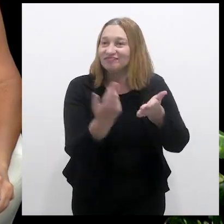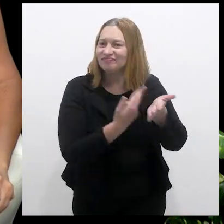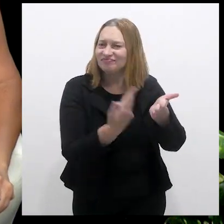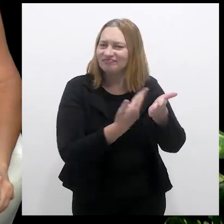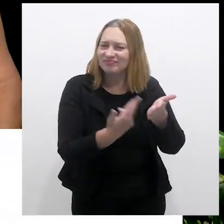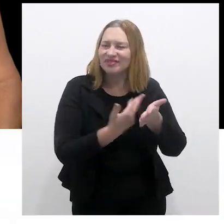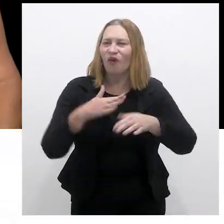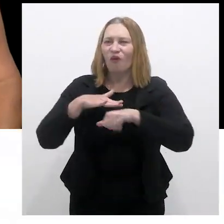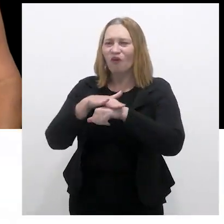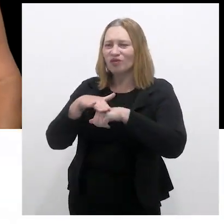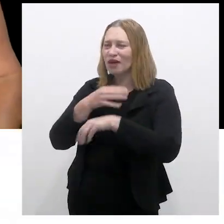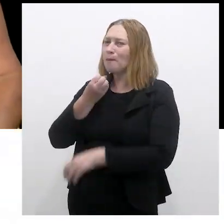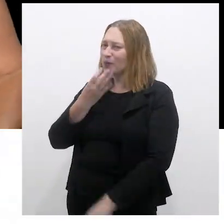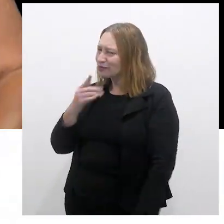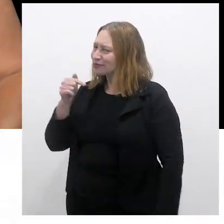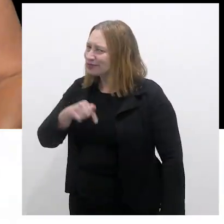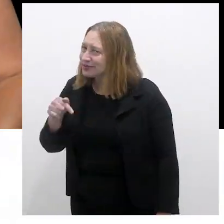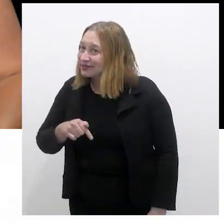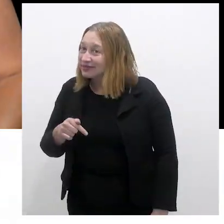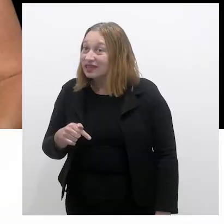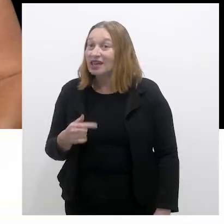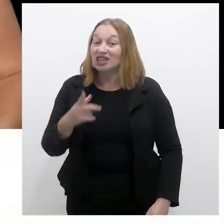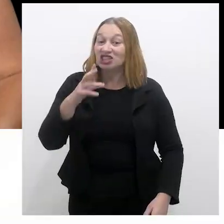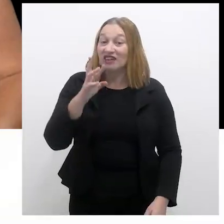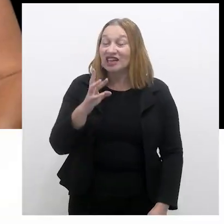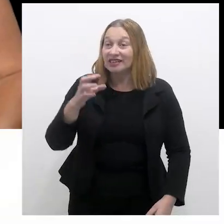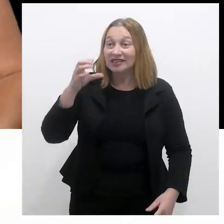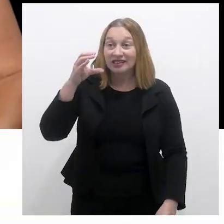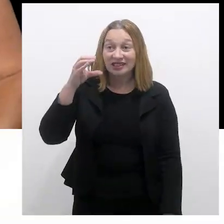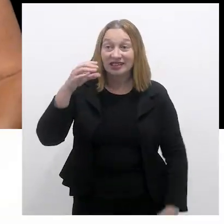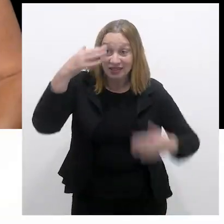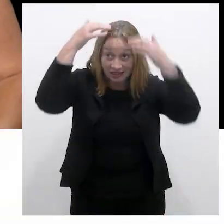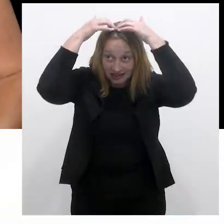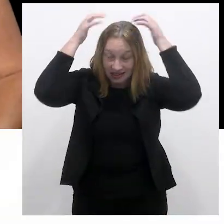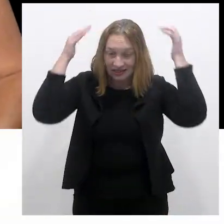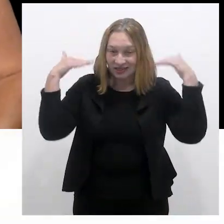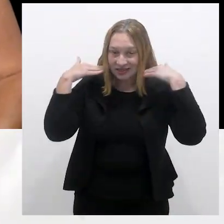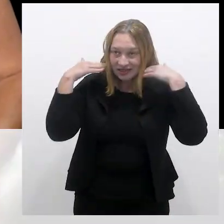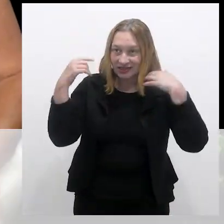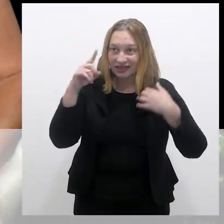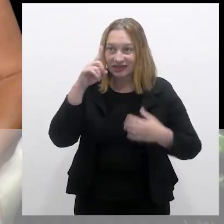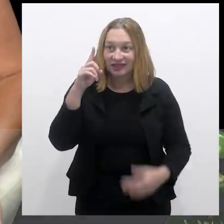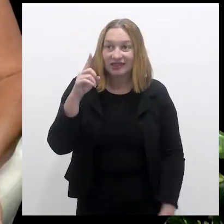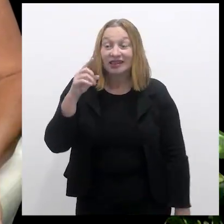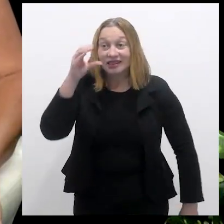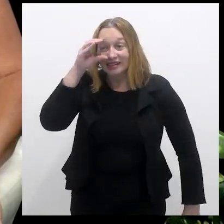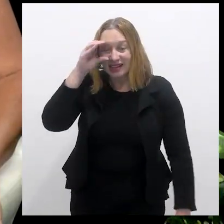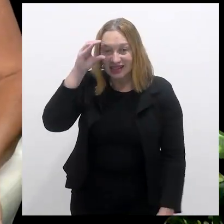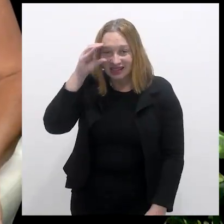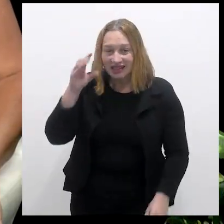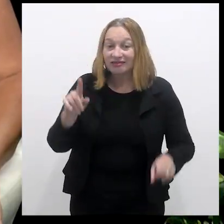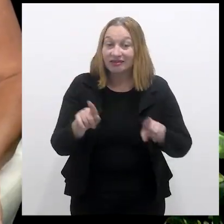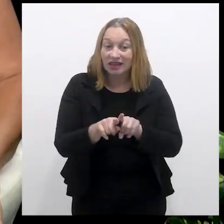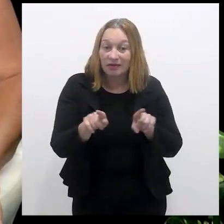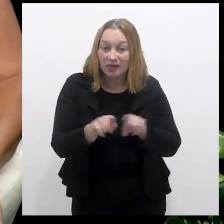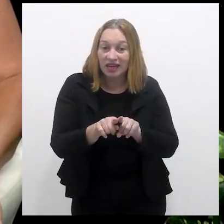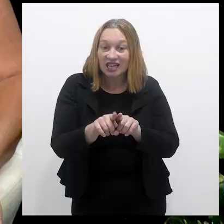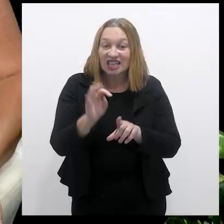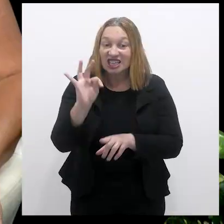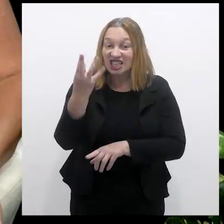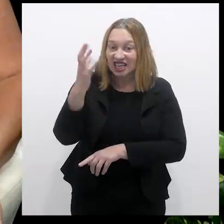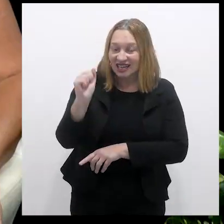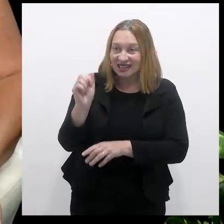Laerge Revista chegando e tem conversa boa por aqui. A gente vai de Rita Lee, a trilha de cinema com a OSB e o